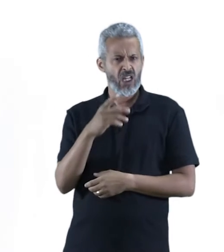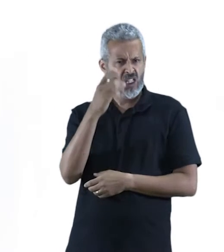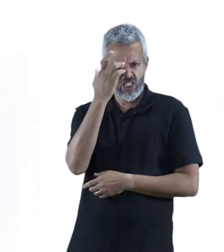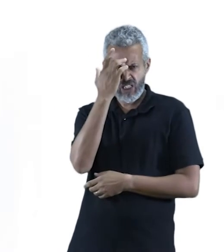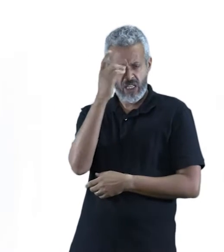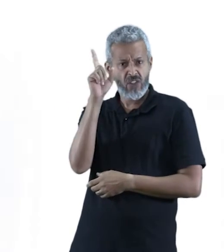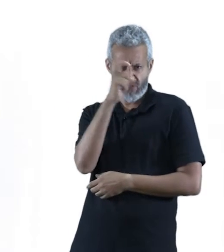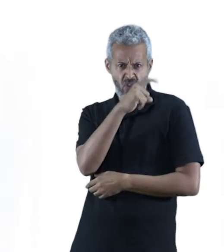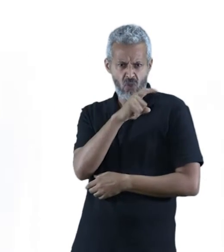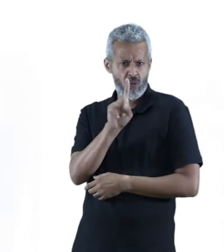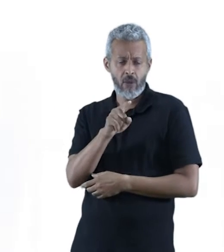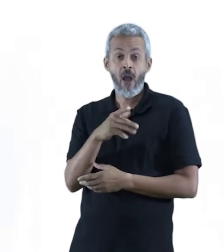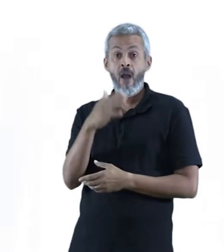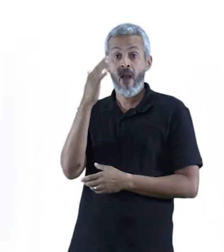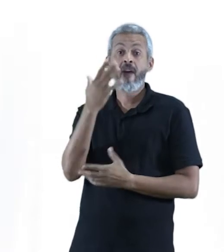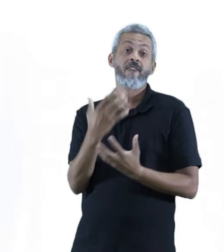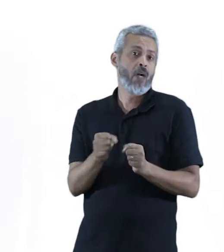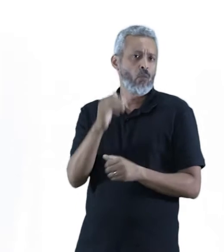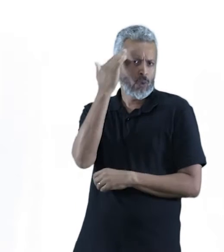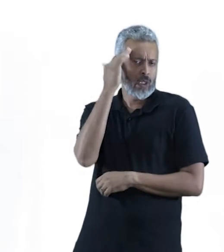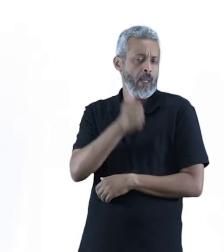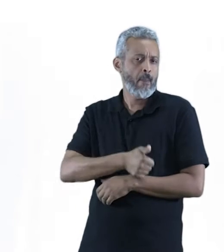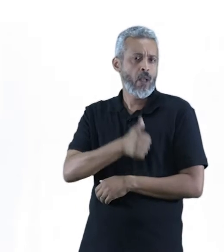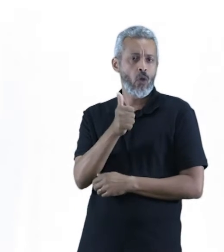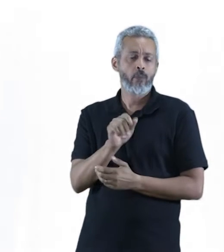difícil? Vamos entender melhor.